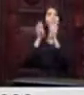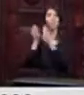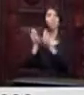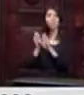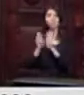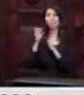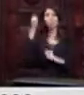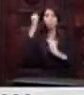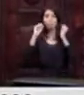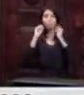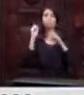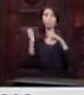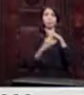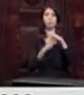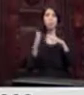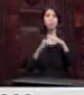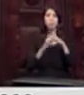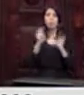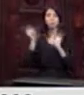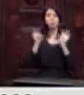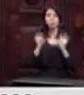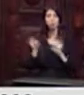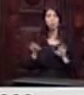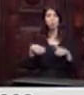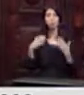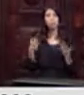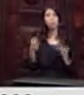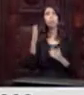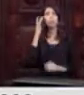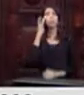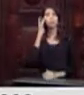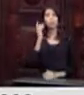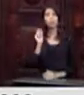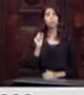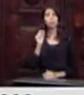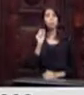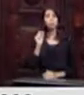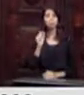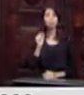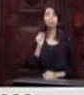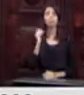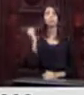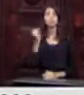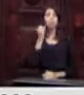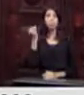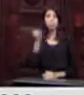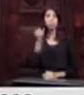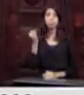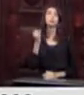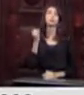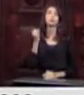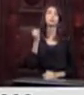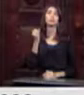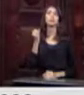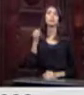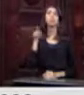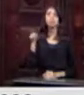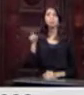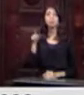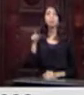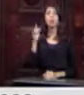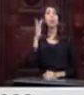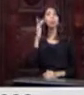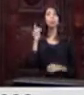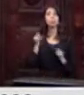e de outros setores da economia. Portanto, eu acho que é muito palpável a questão dos hortifrutis granjeiros, acho